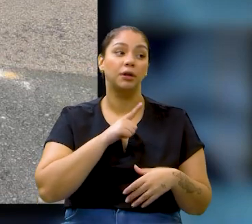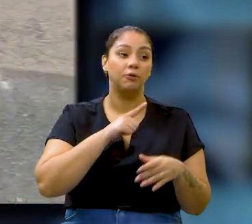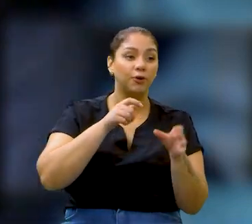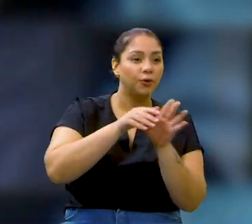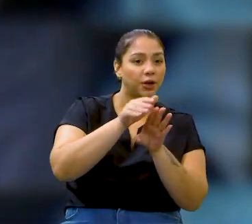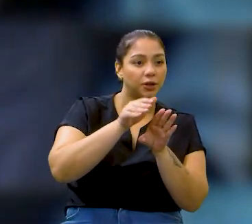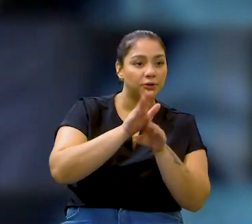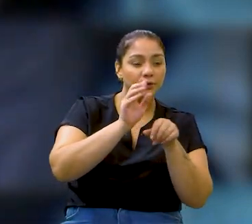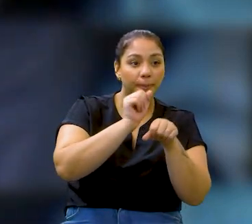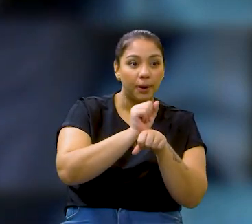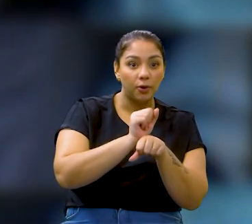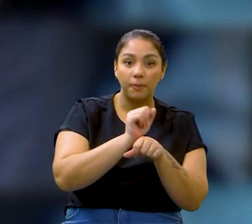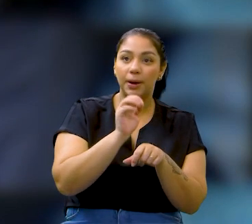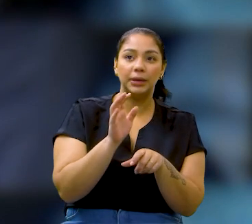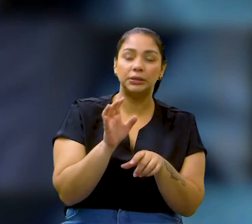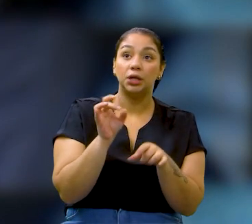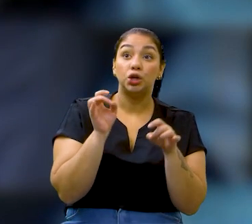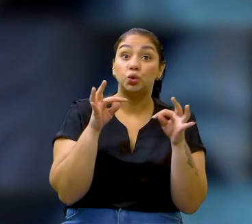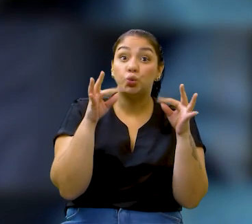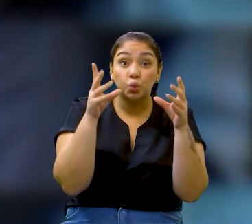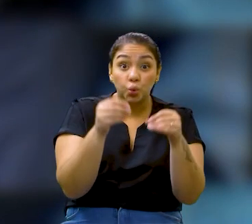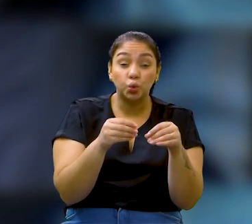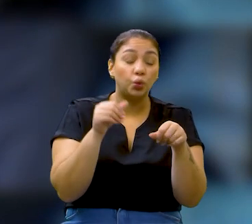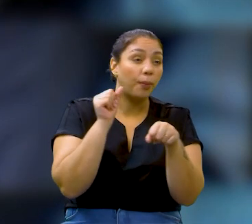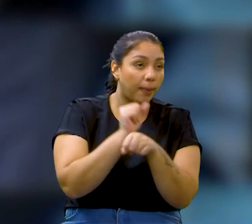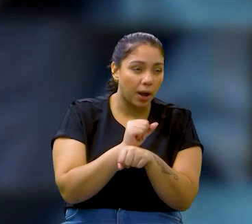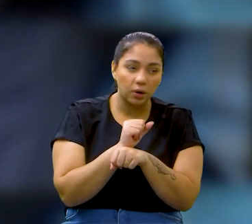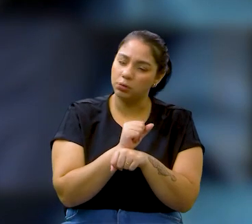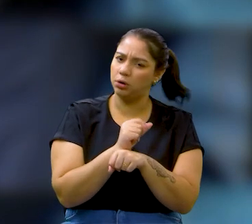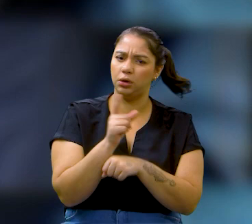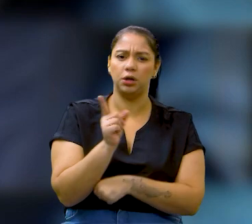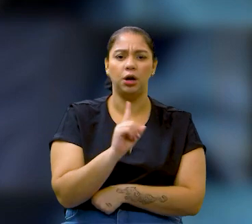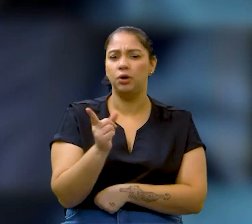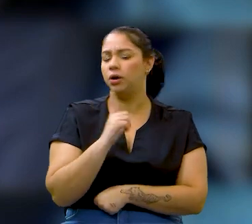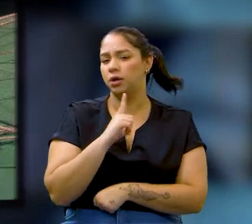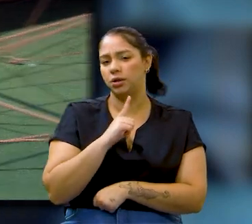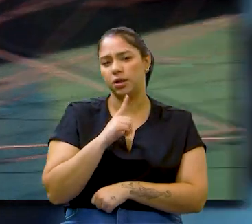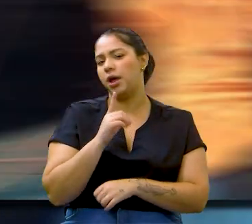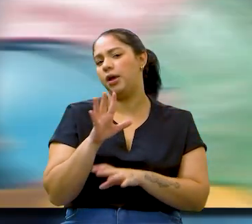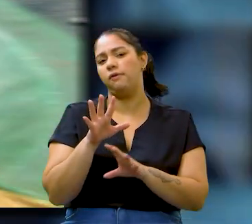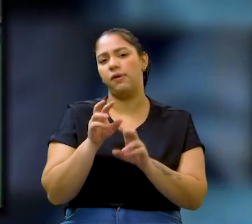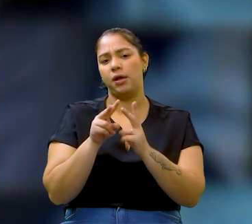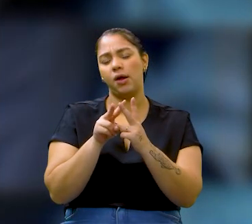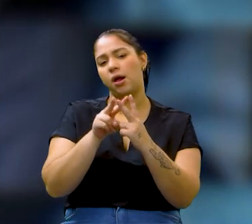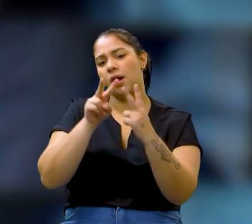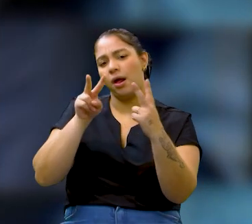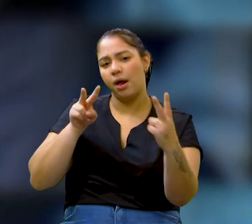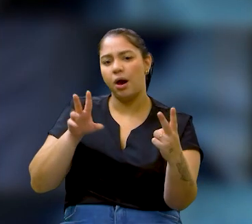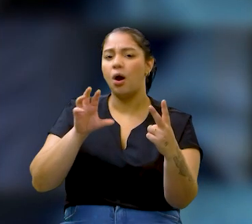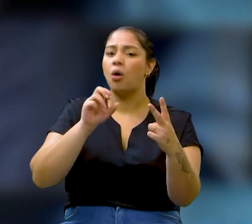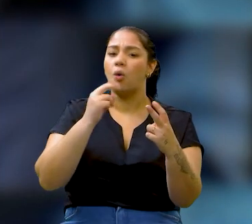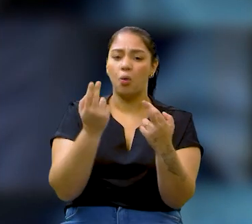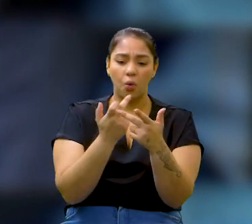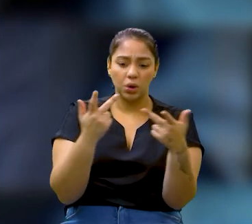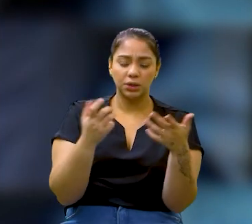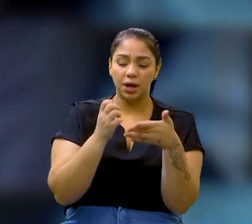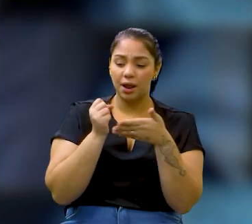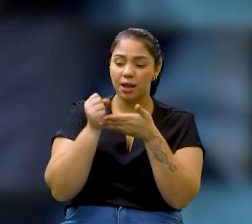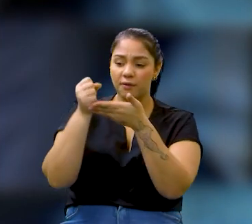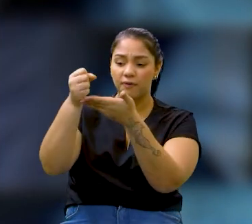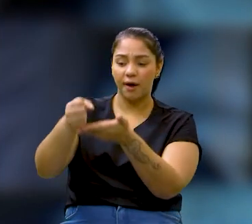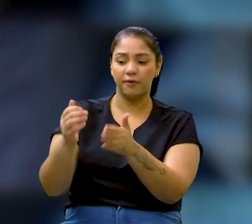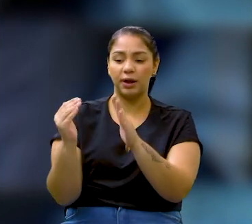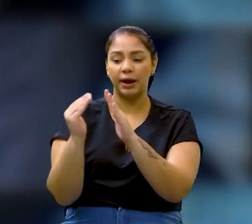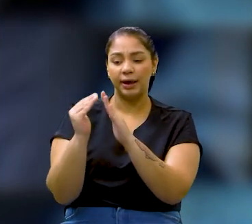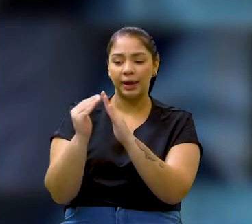algum tempo foi parar, mas a gente nunca parou totalmente. Então tinha atividade remota, a gente levava atividade nas casas